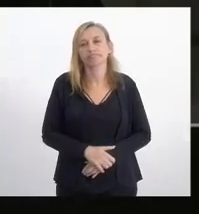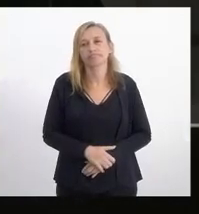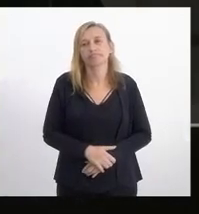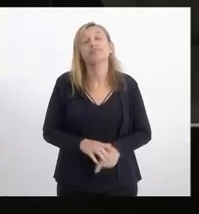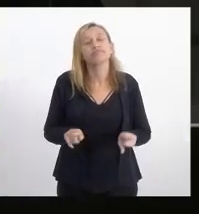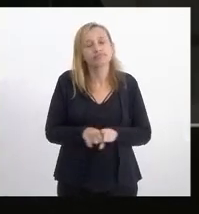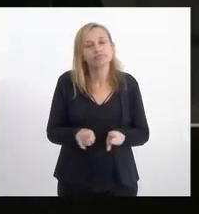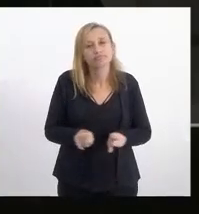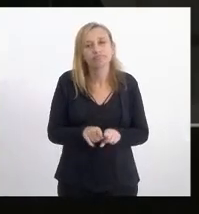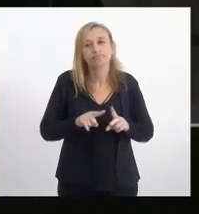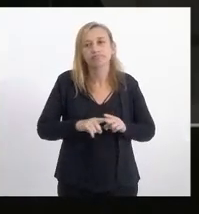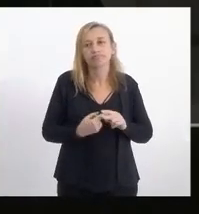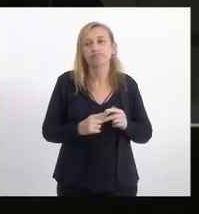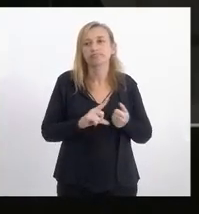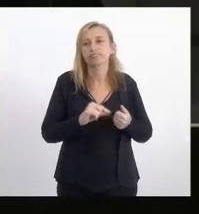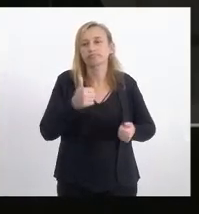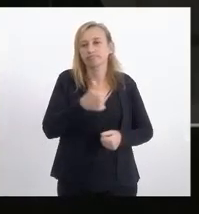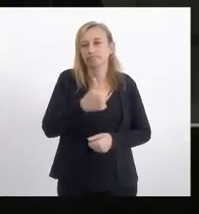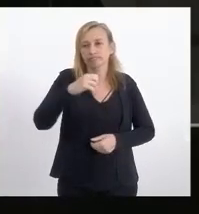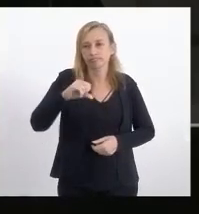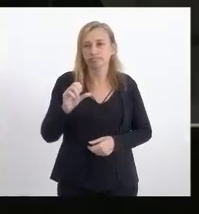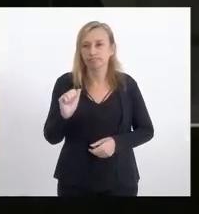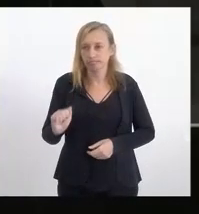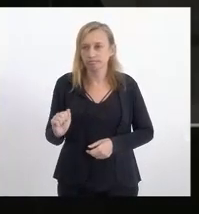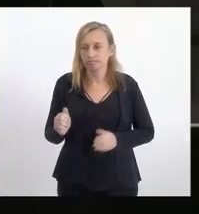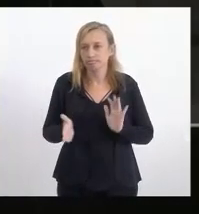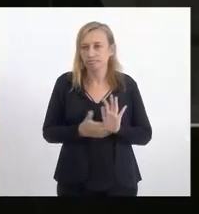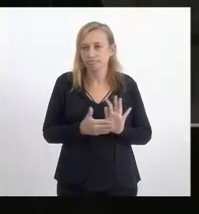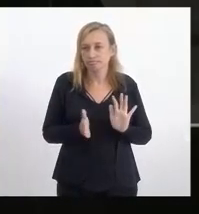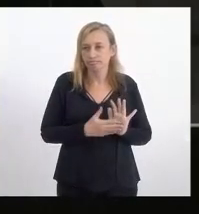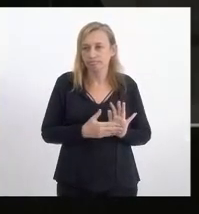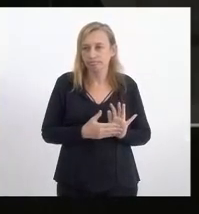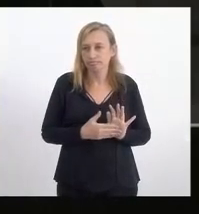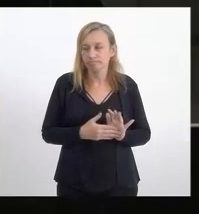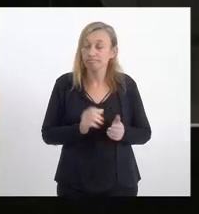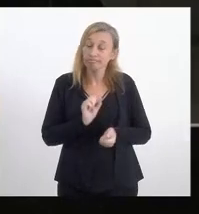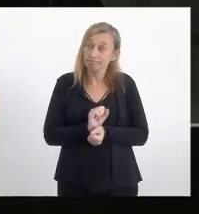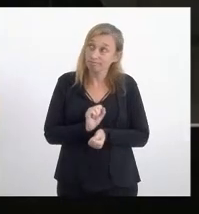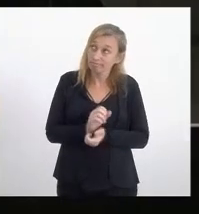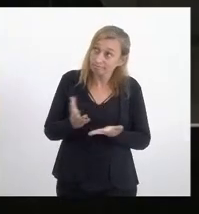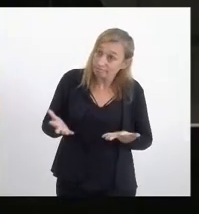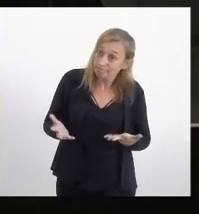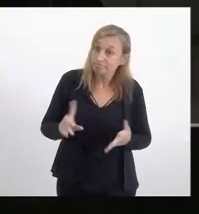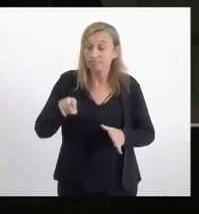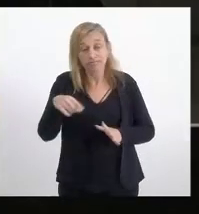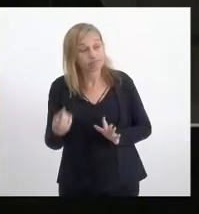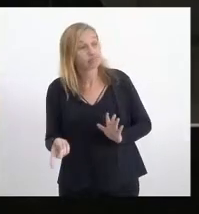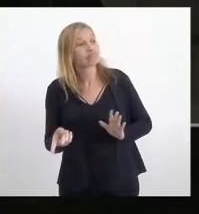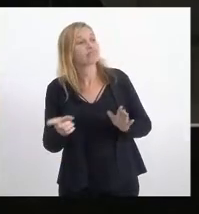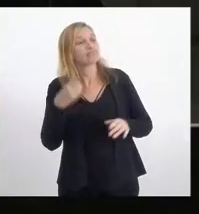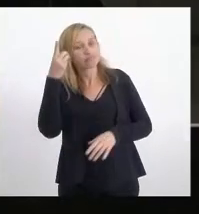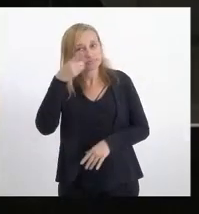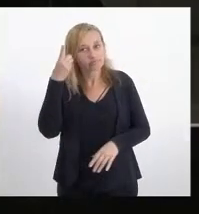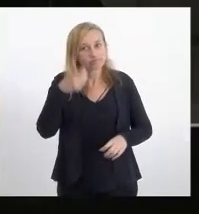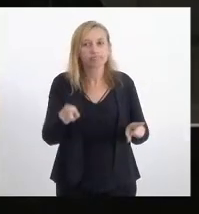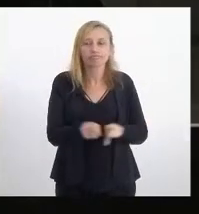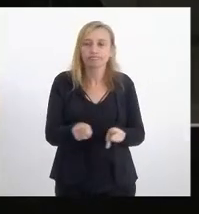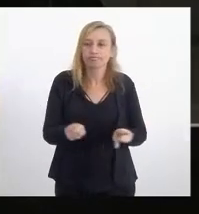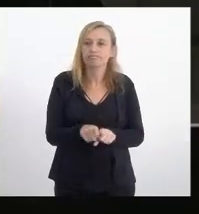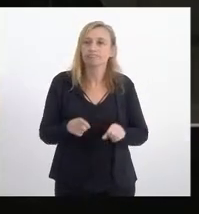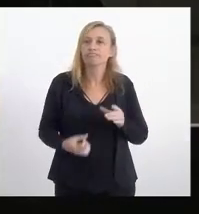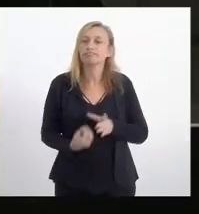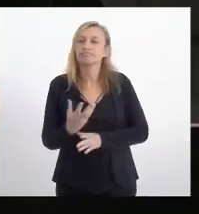também alterei o artigo 19 à propos né Espero esperamos eu acho que outros deputados também Fizeram